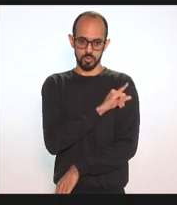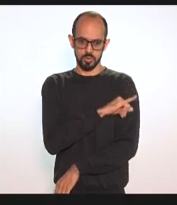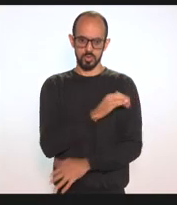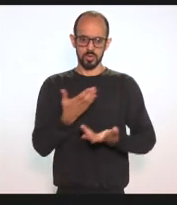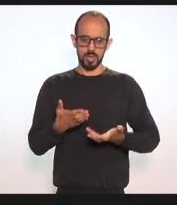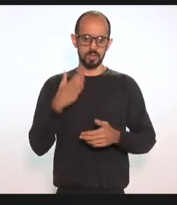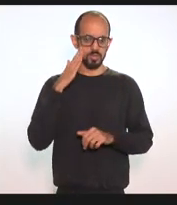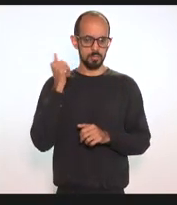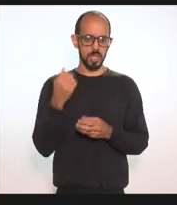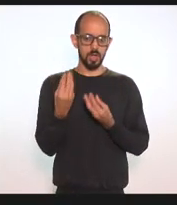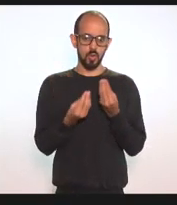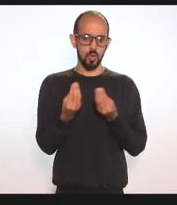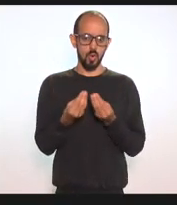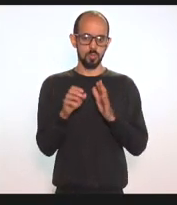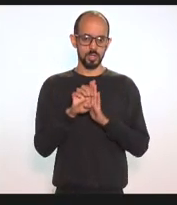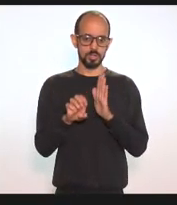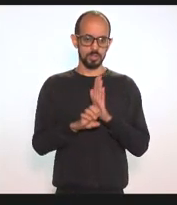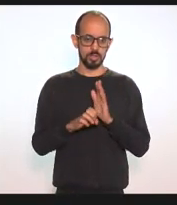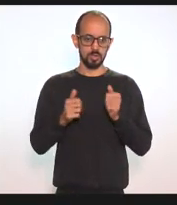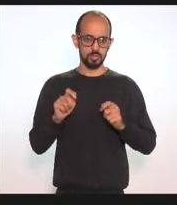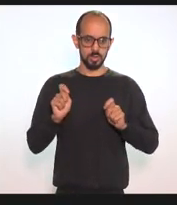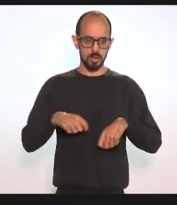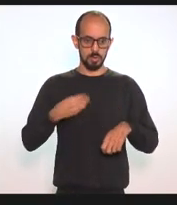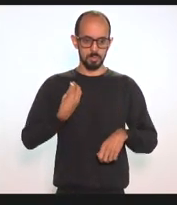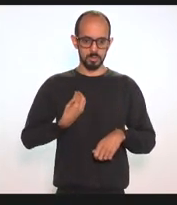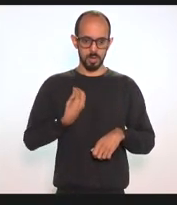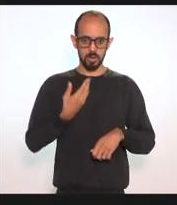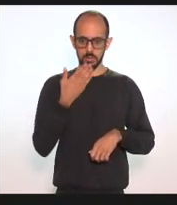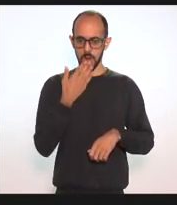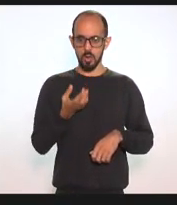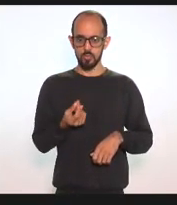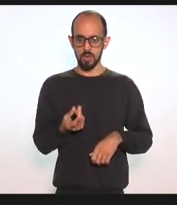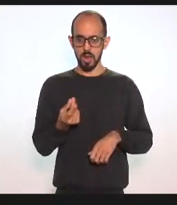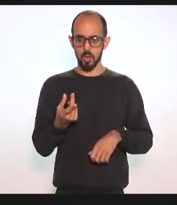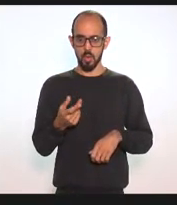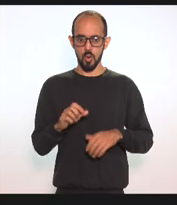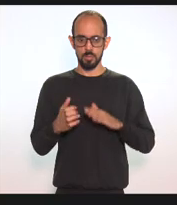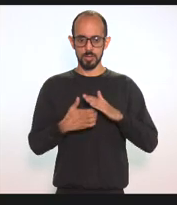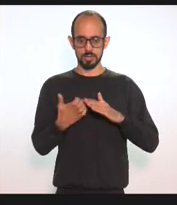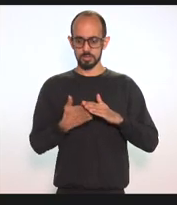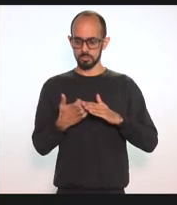poderiam participar desse edital e qual o valor que seria para esse pequeno empreendedor de favela.